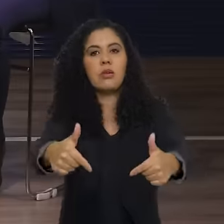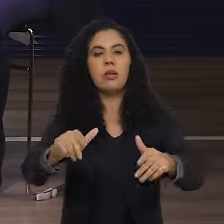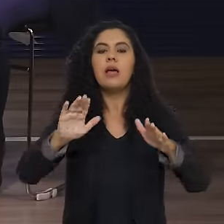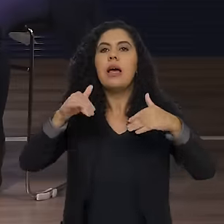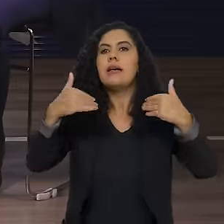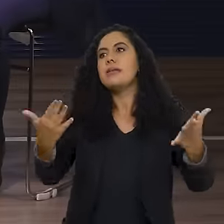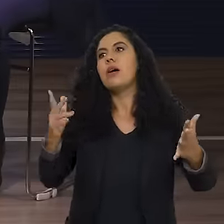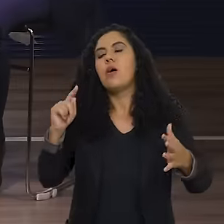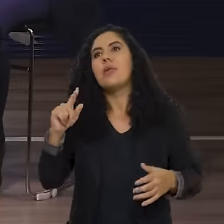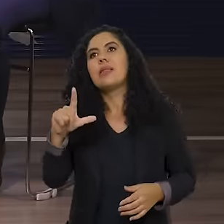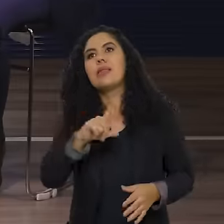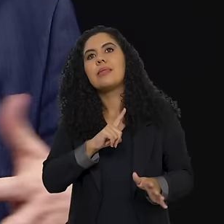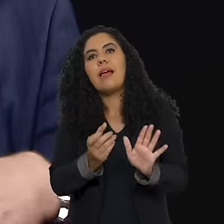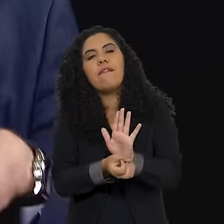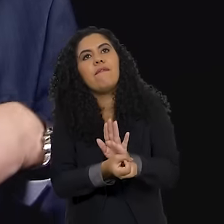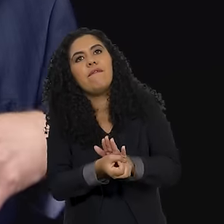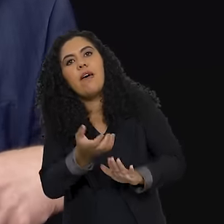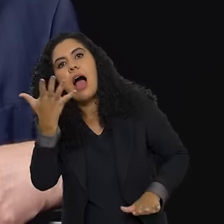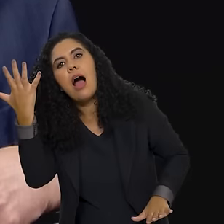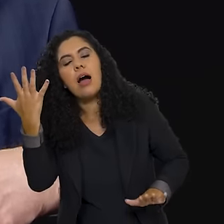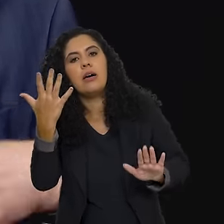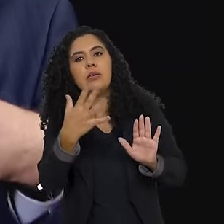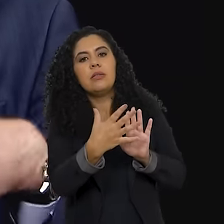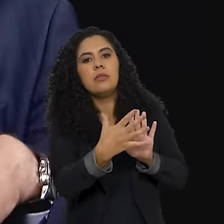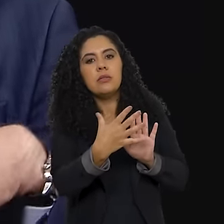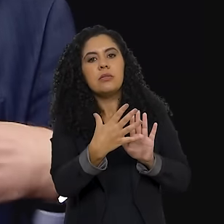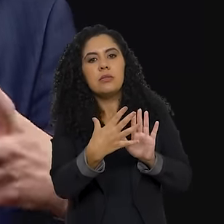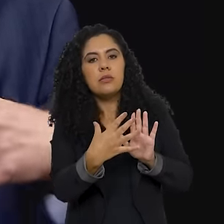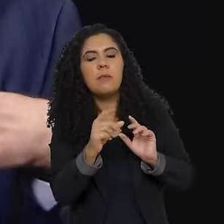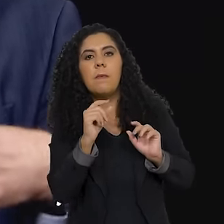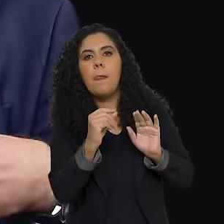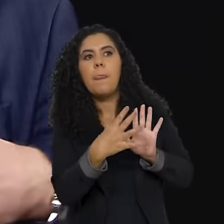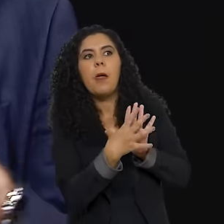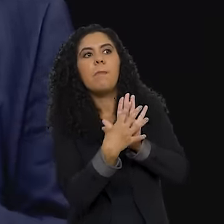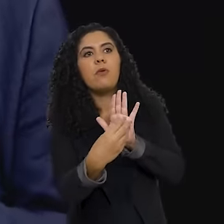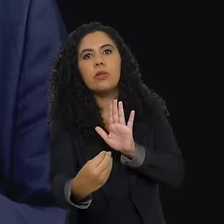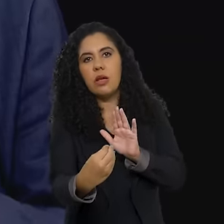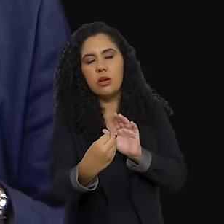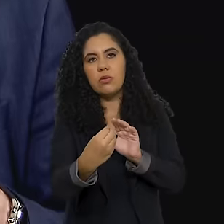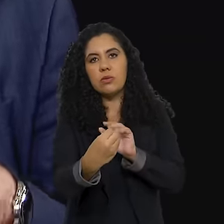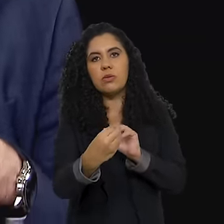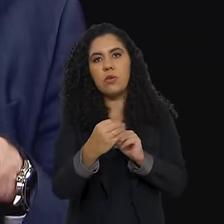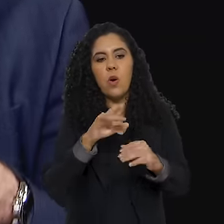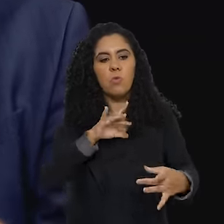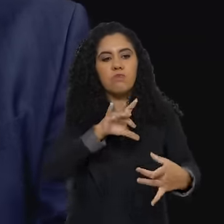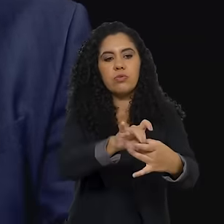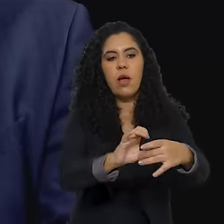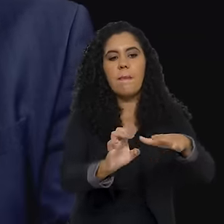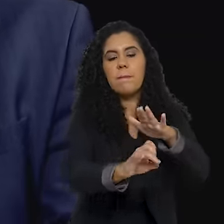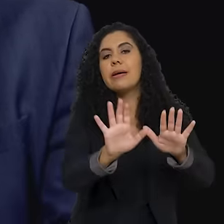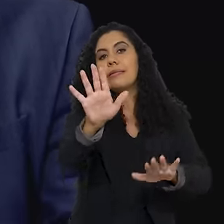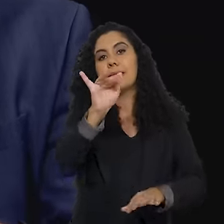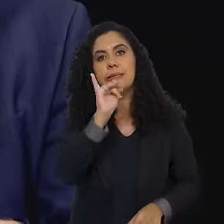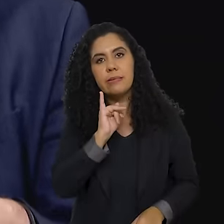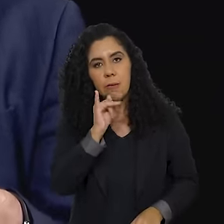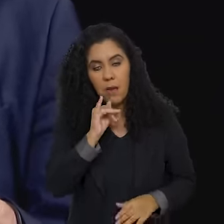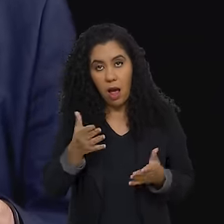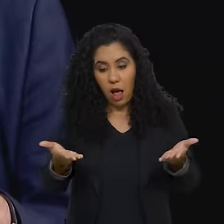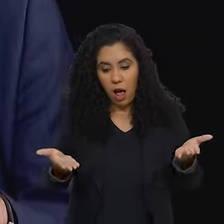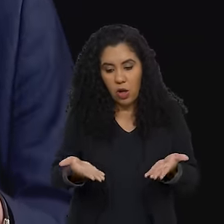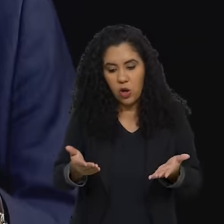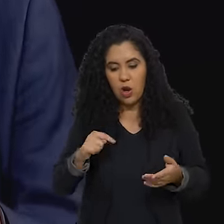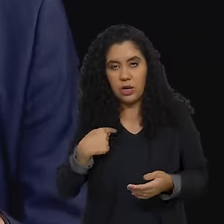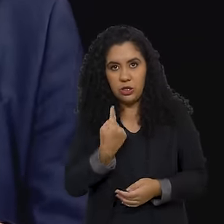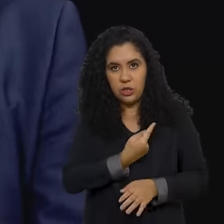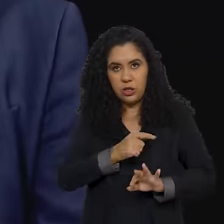temos várias modelagens na relação com as empresas. Vou dar um exemplo. A gente, nesse momento, está